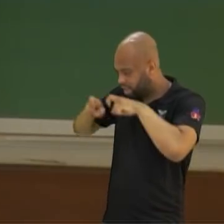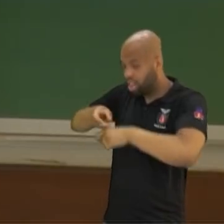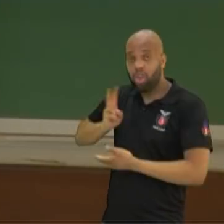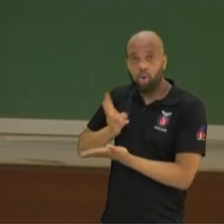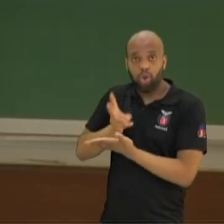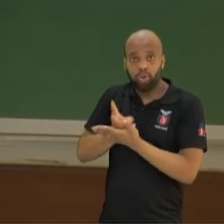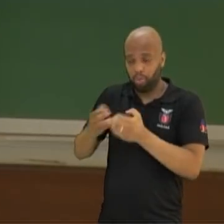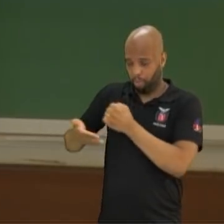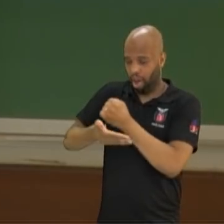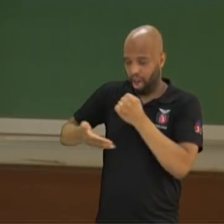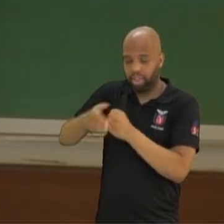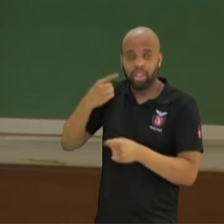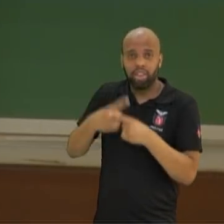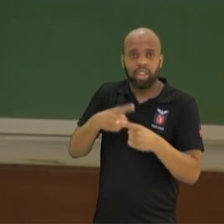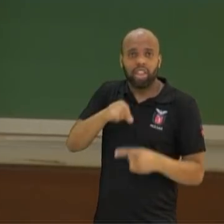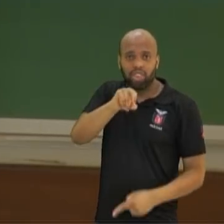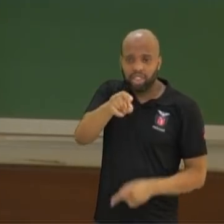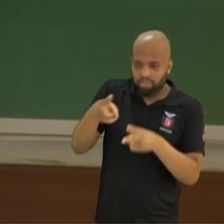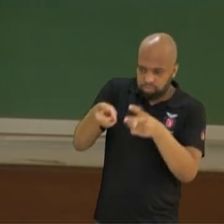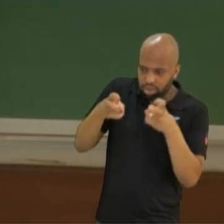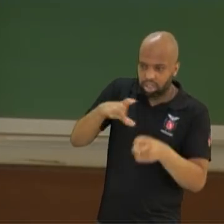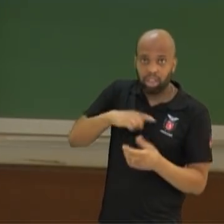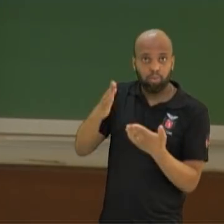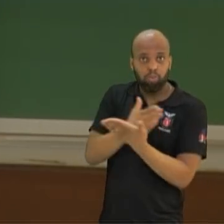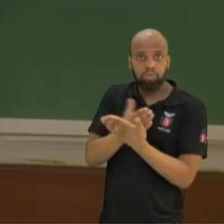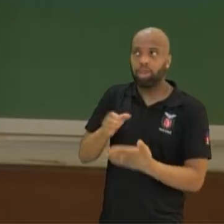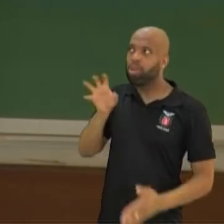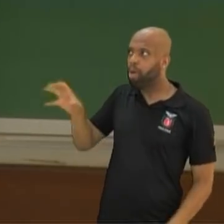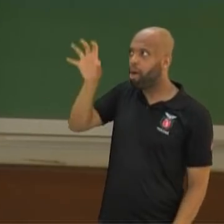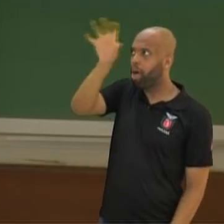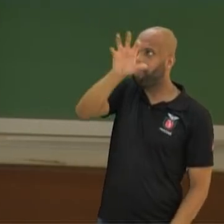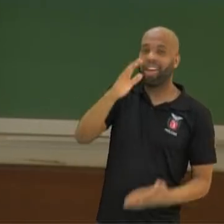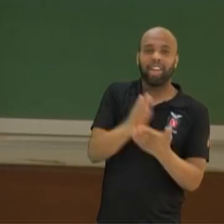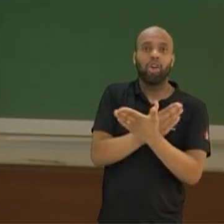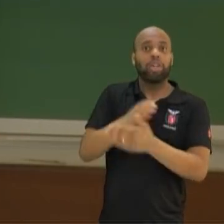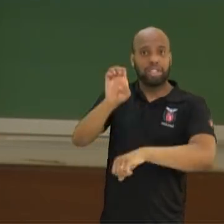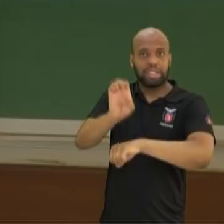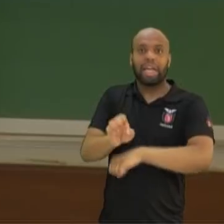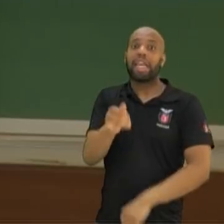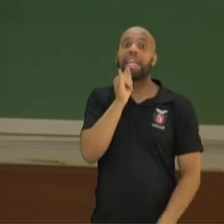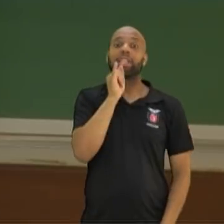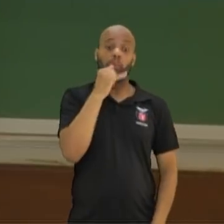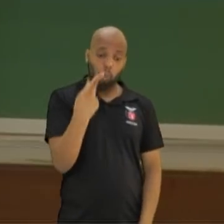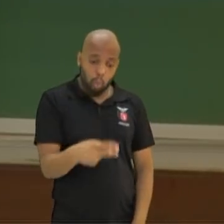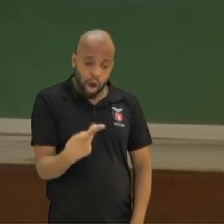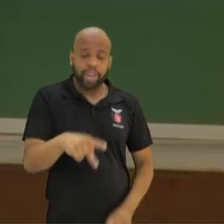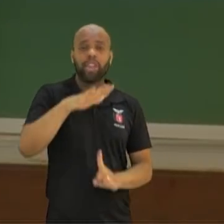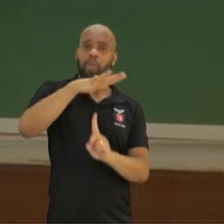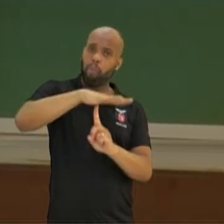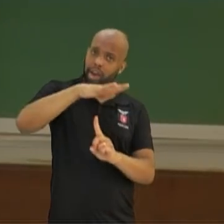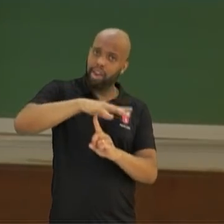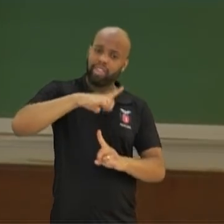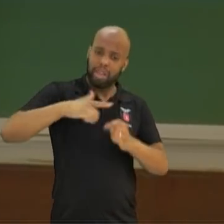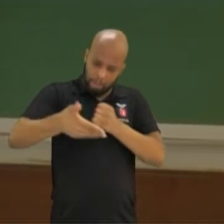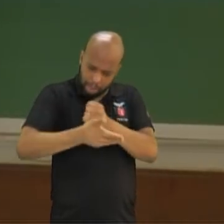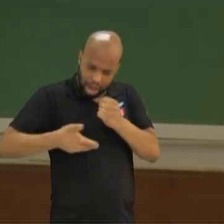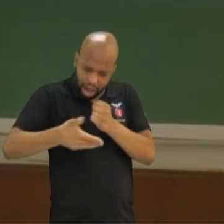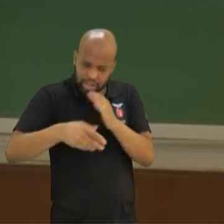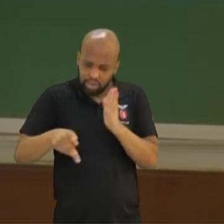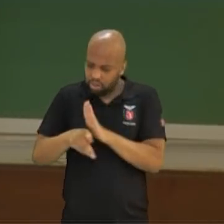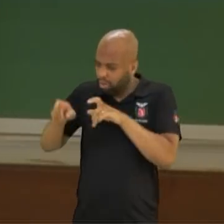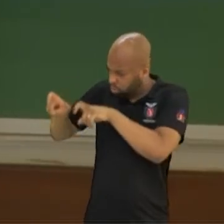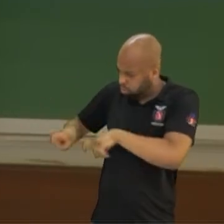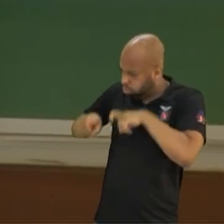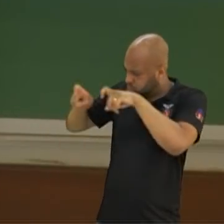você observa em muitas regiões, em muitos estados, o nosso estado do Paraná é primordialmente como base agrícola,